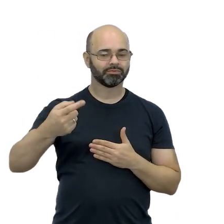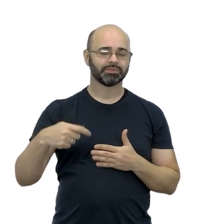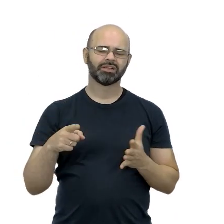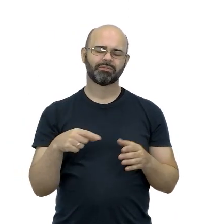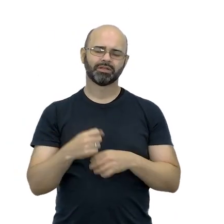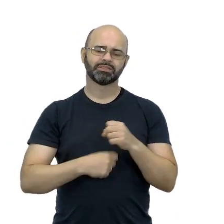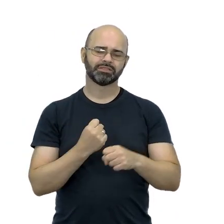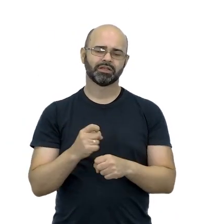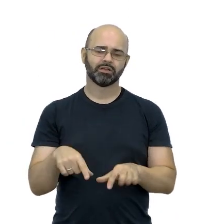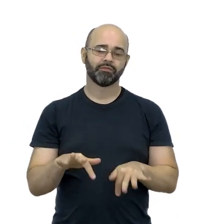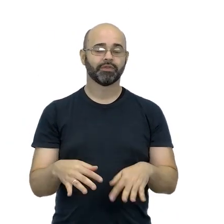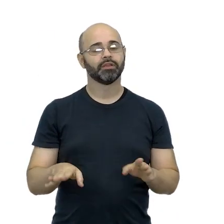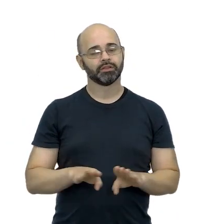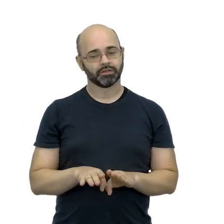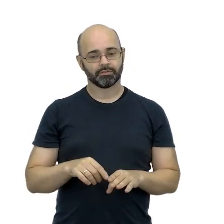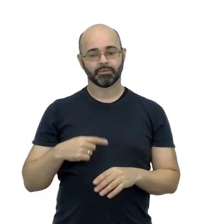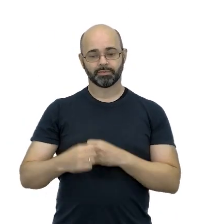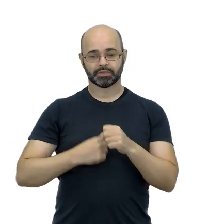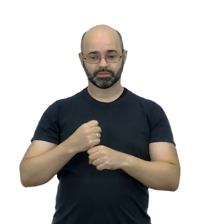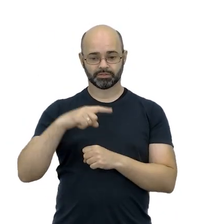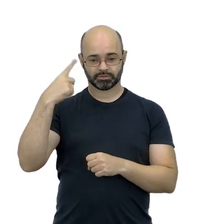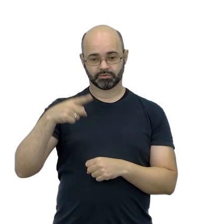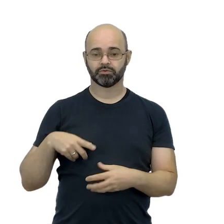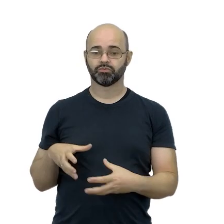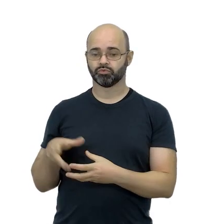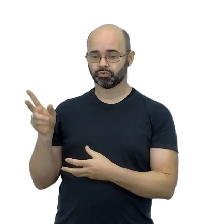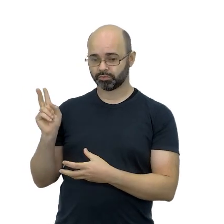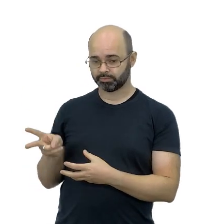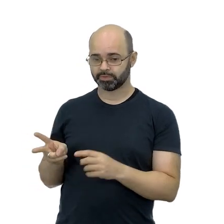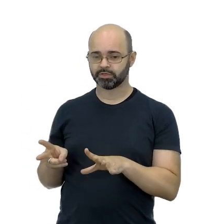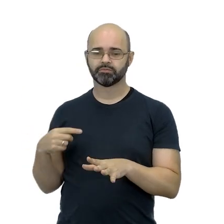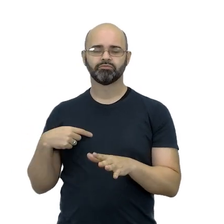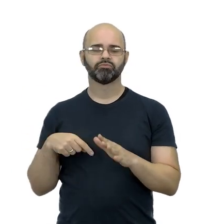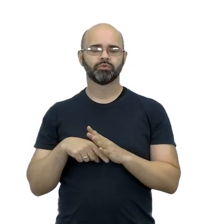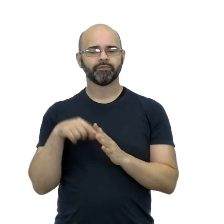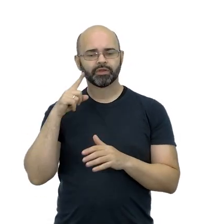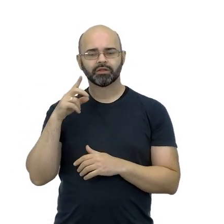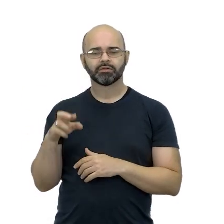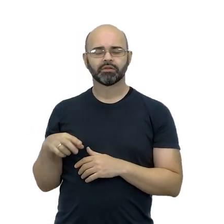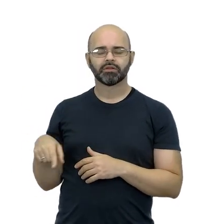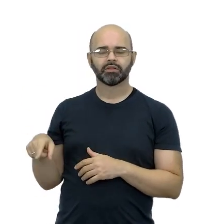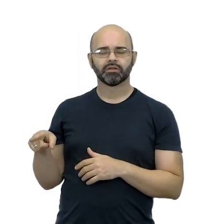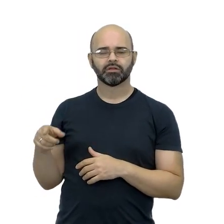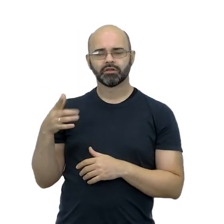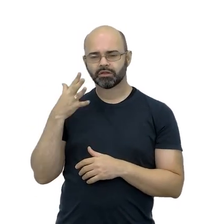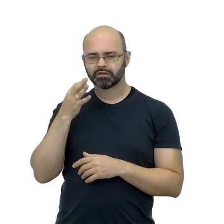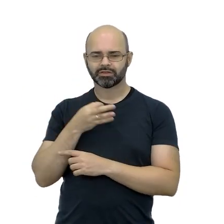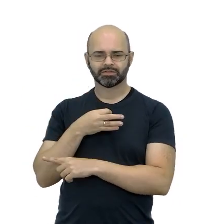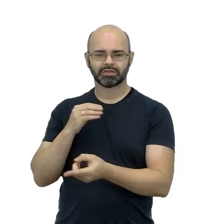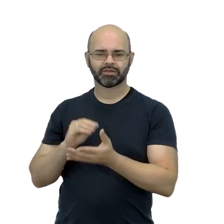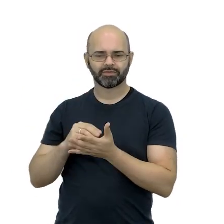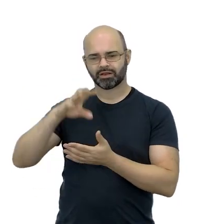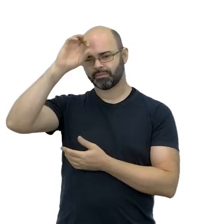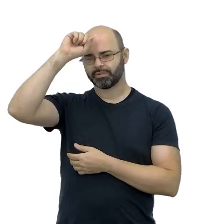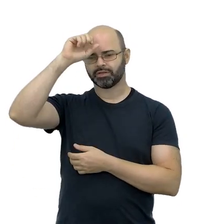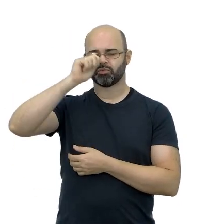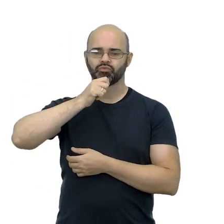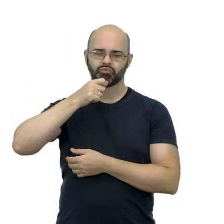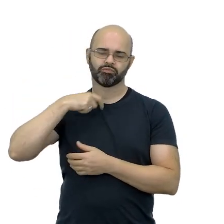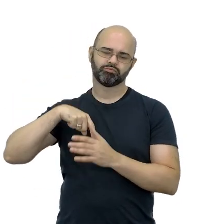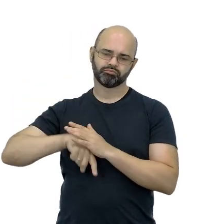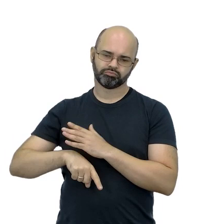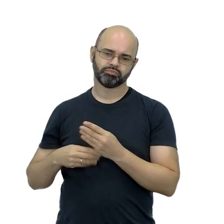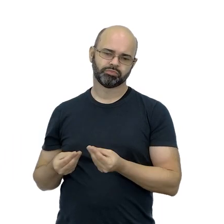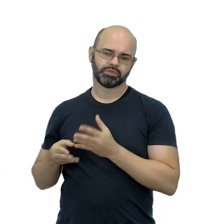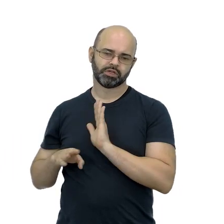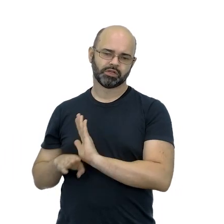o ano que vem eu tenho também essa turma, eu posso aprimorar, eu posso ver as defasagens, eu posso estudar um pouquinho mais. E nós discutimos sobre a